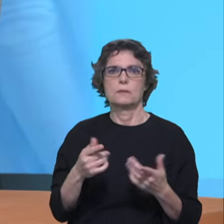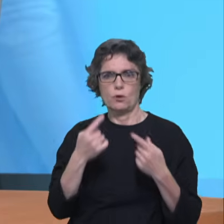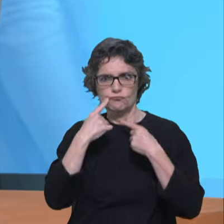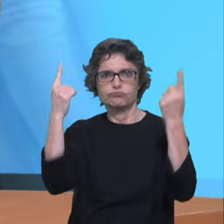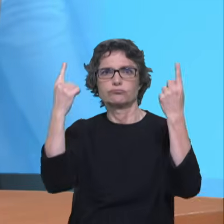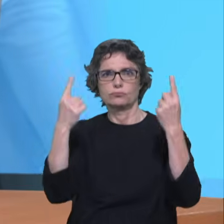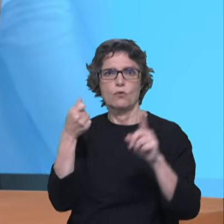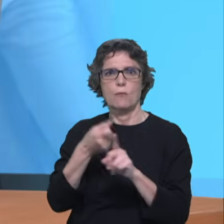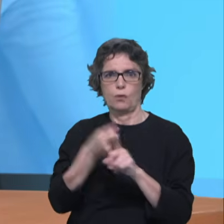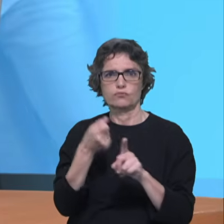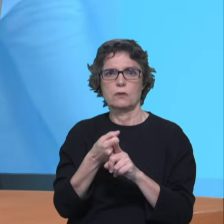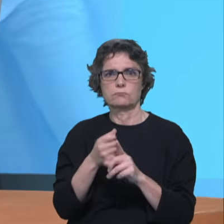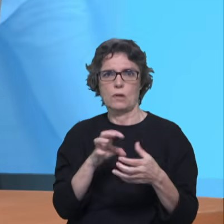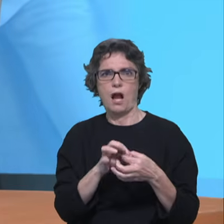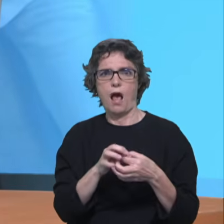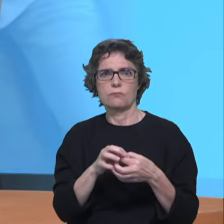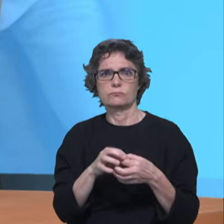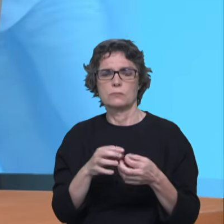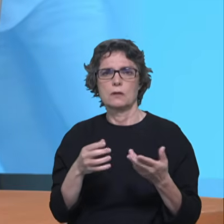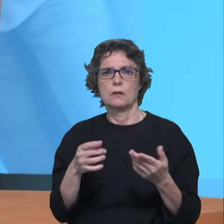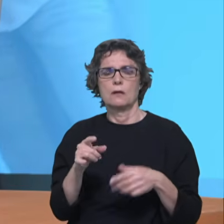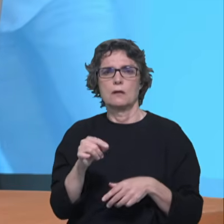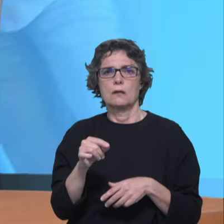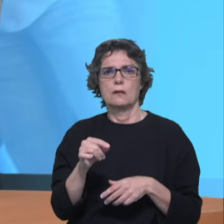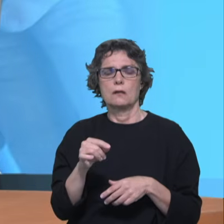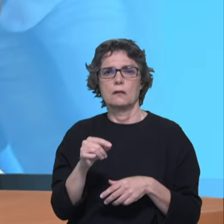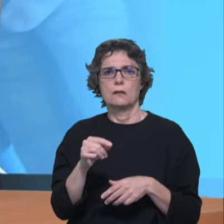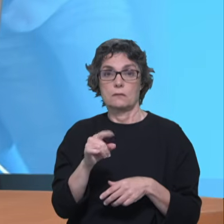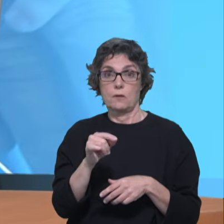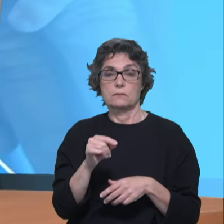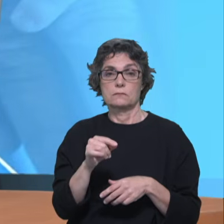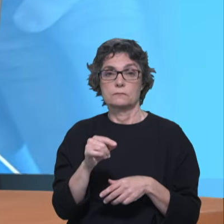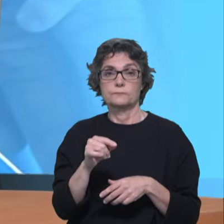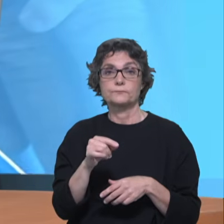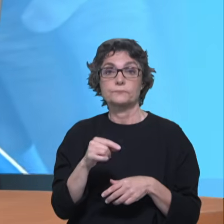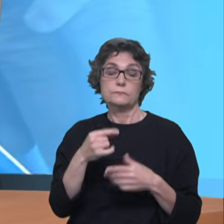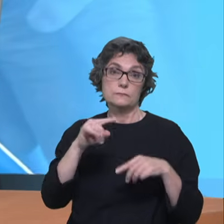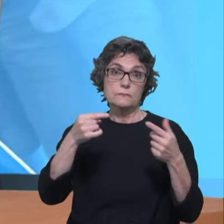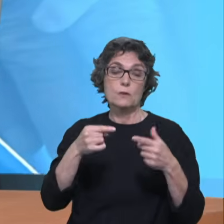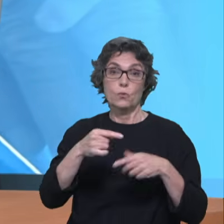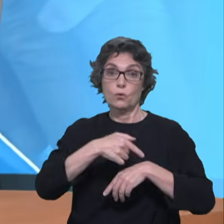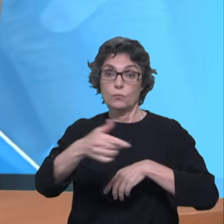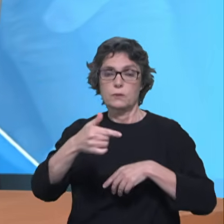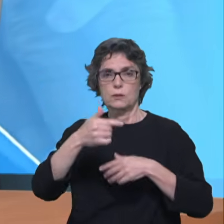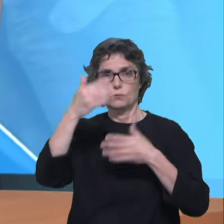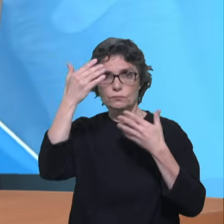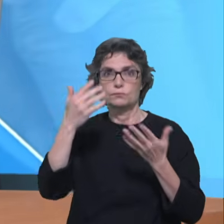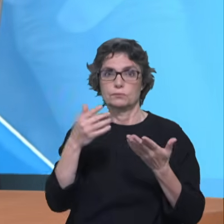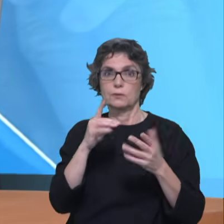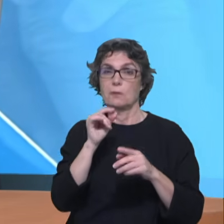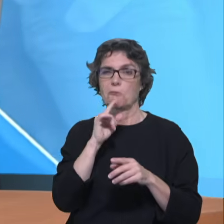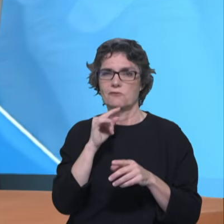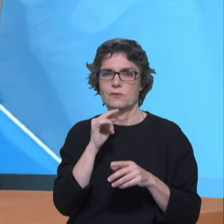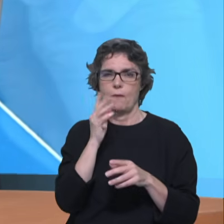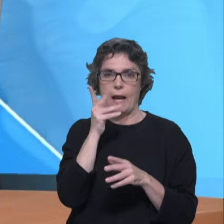de uma luta mais agressiva. E vamos ter também um verão que pode ser quente,